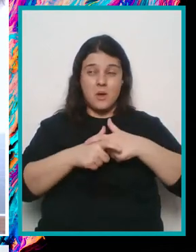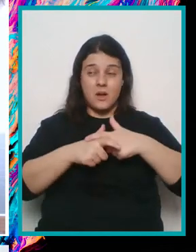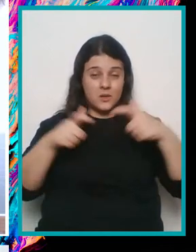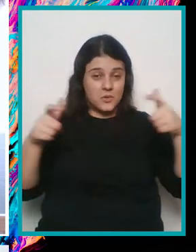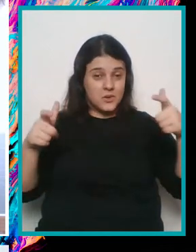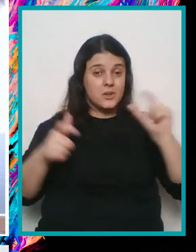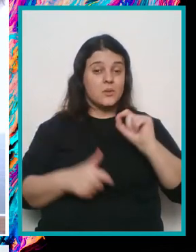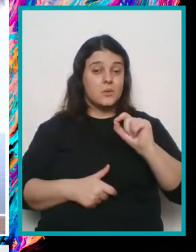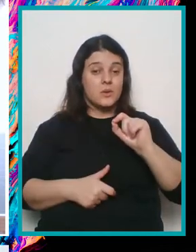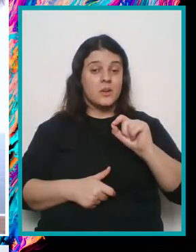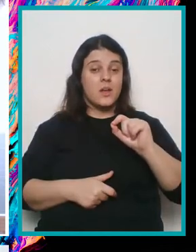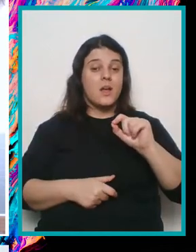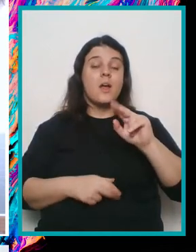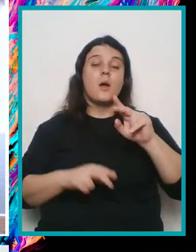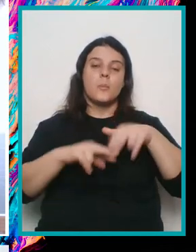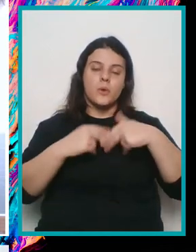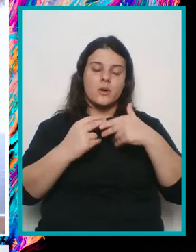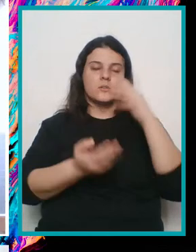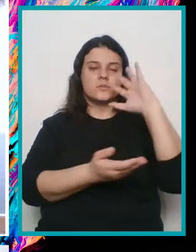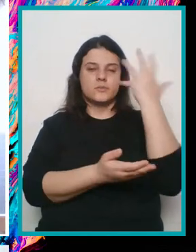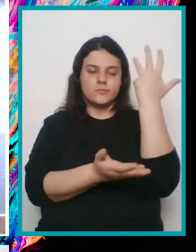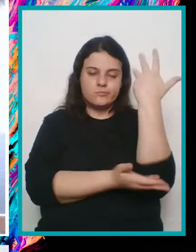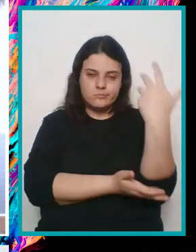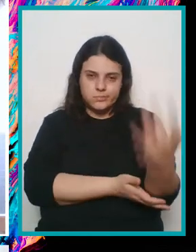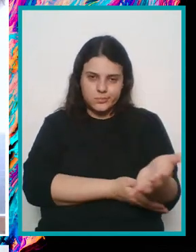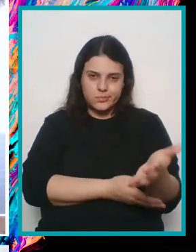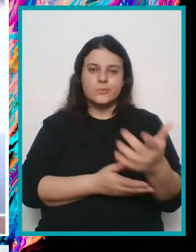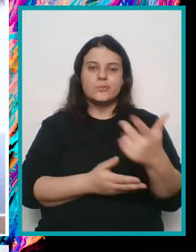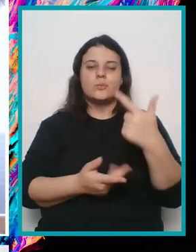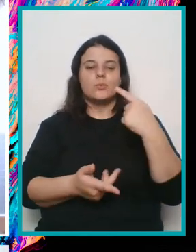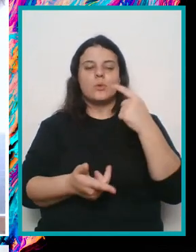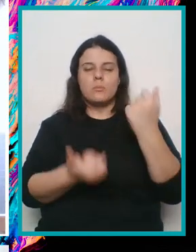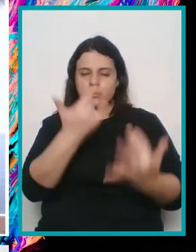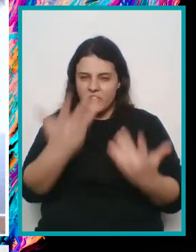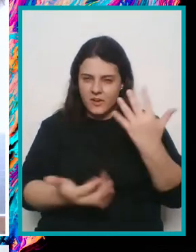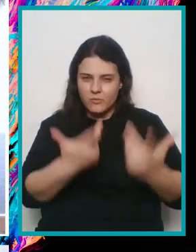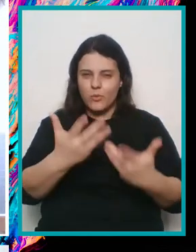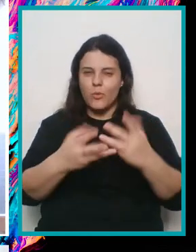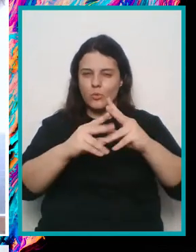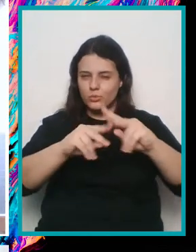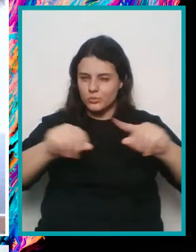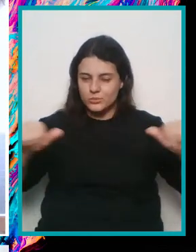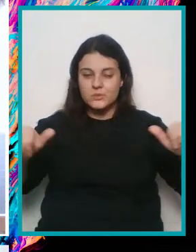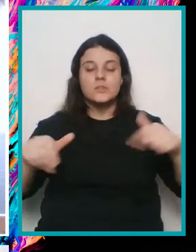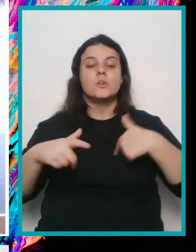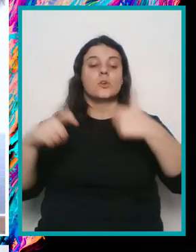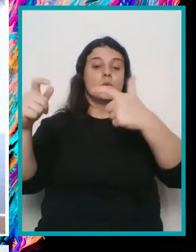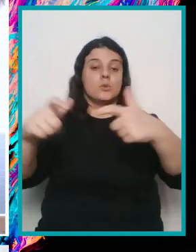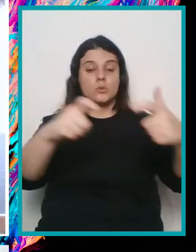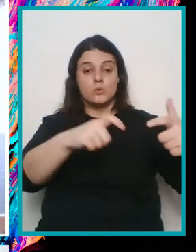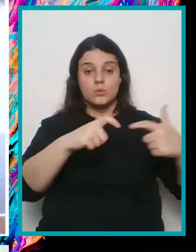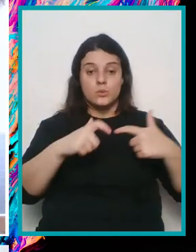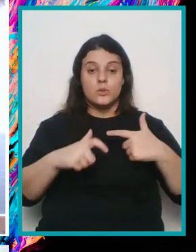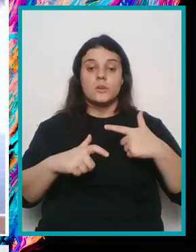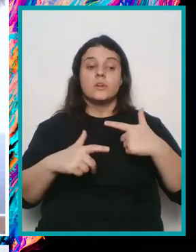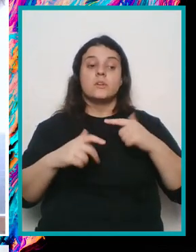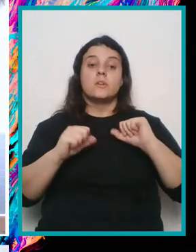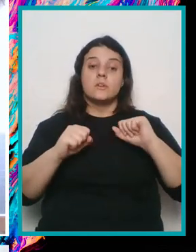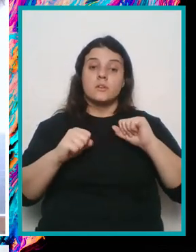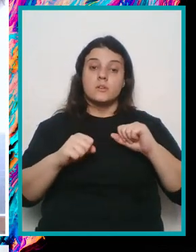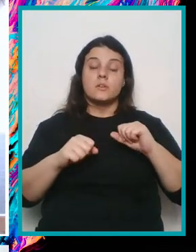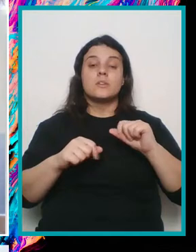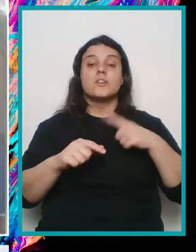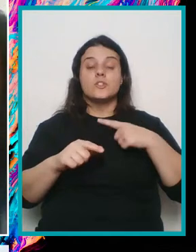sequestro de carbono, acabam por emitir, né? Então a pergunta seria a seguinte, para as duas também. Vocês acreditam